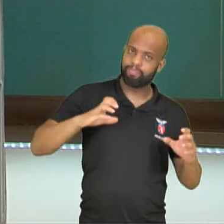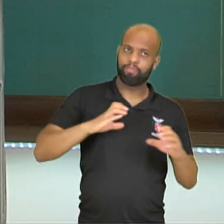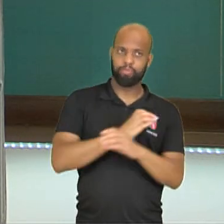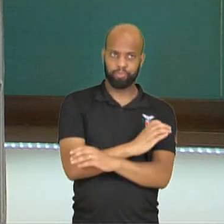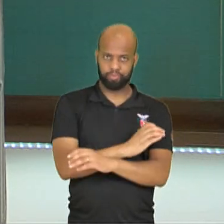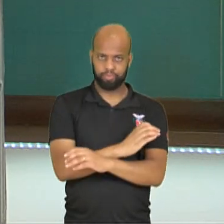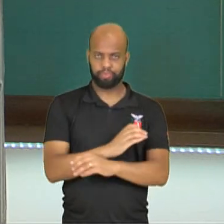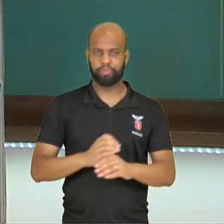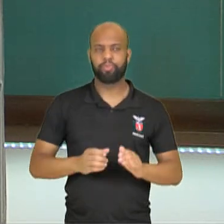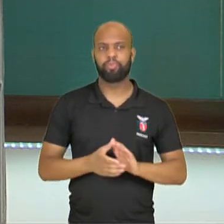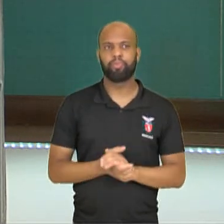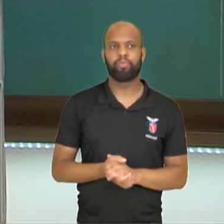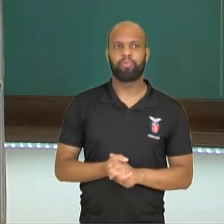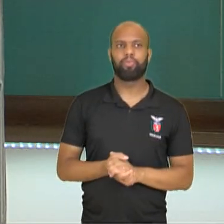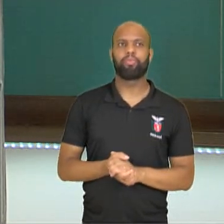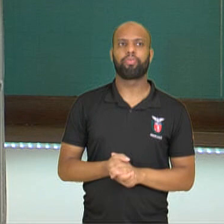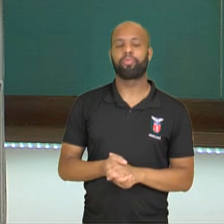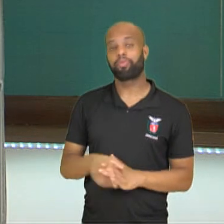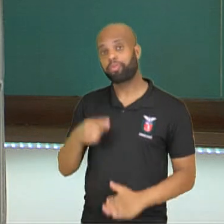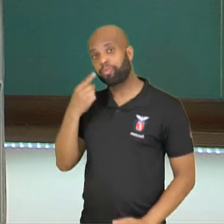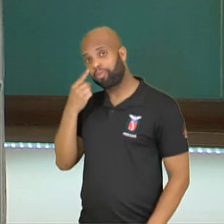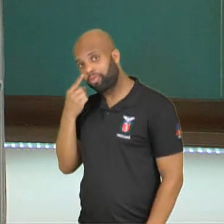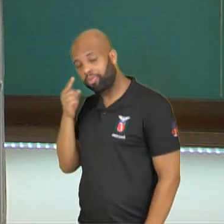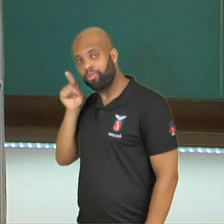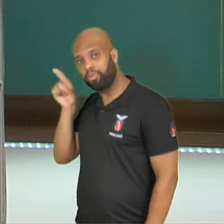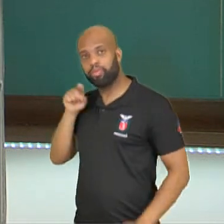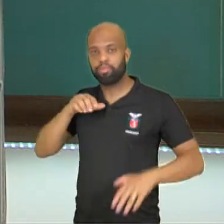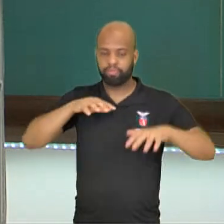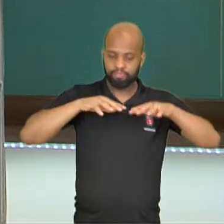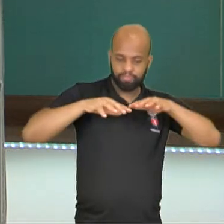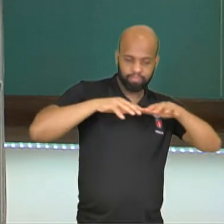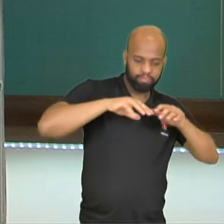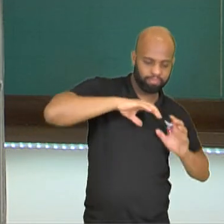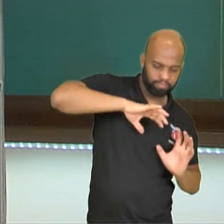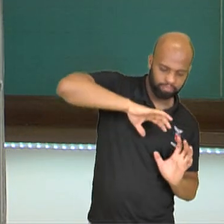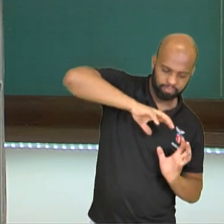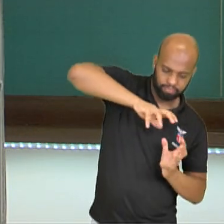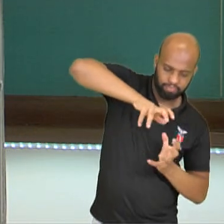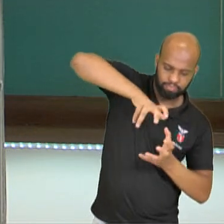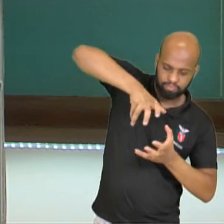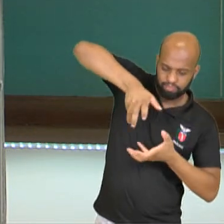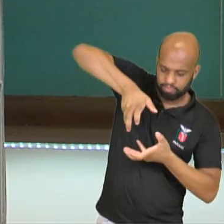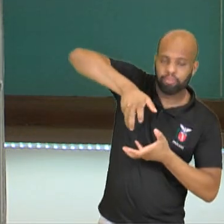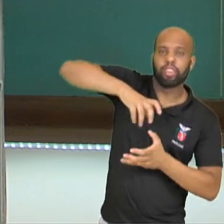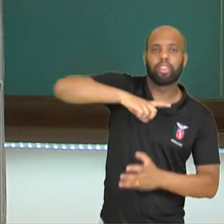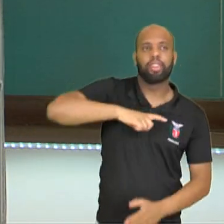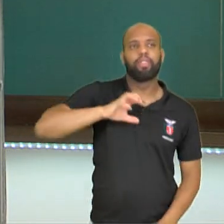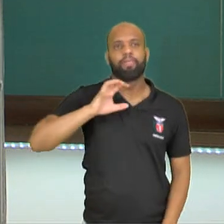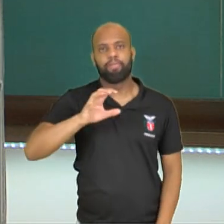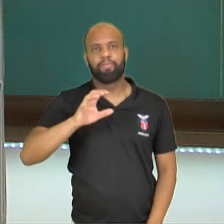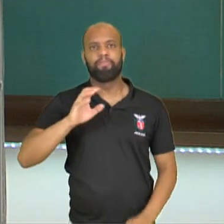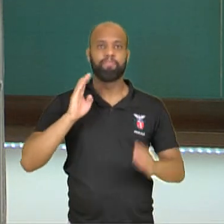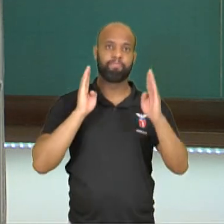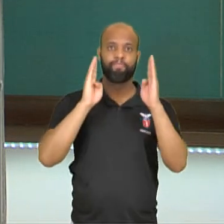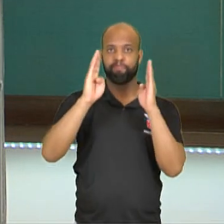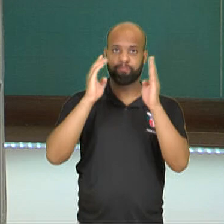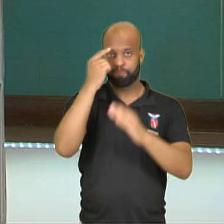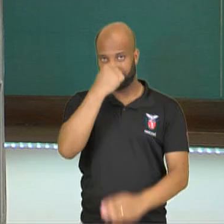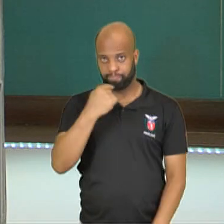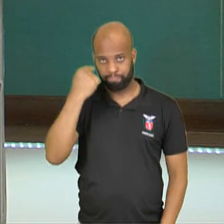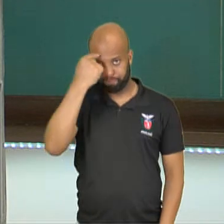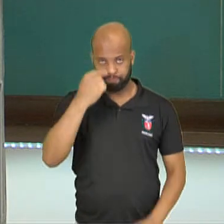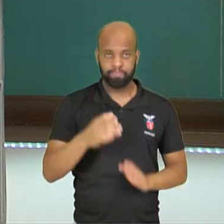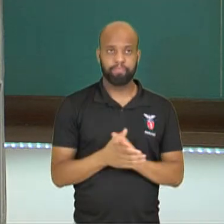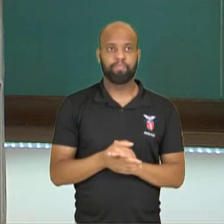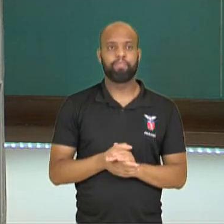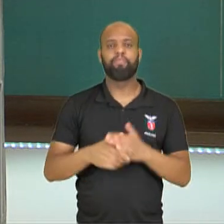torno do seu próprio eixo. Então, esse movimento de rotação, ele tem essa duração. E aqui a gente traz